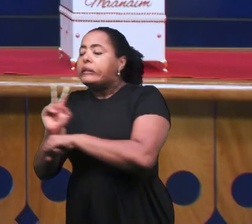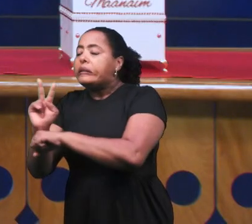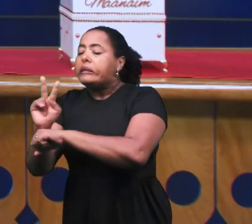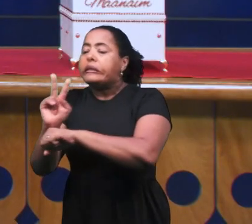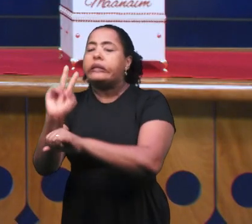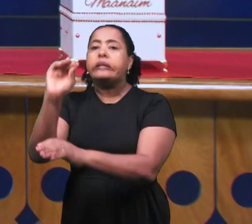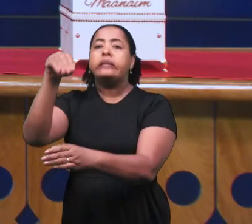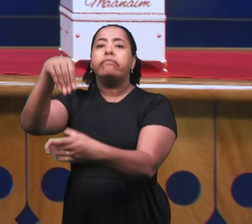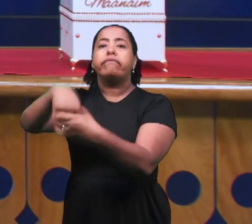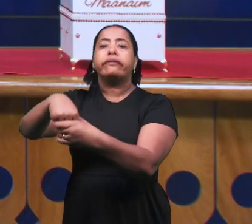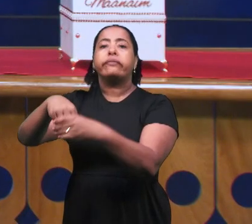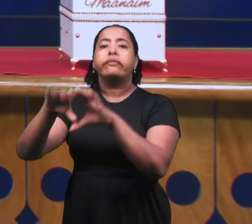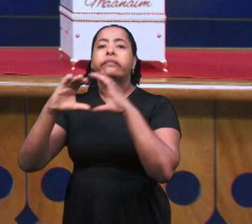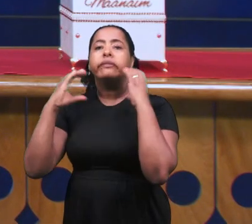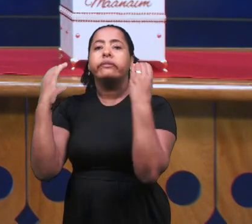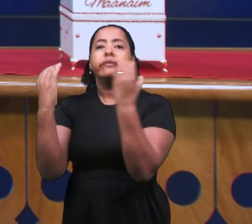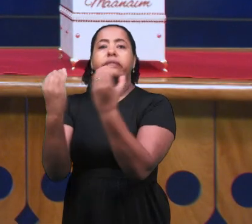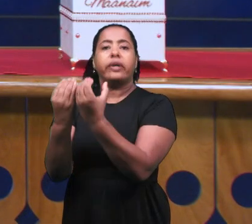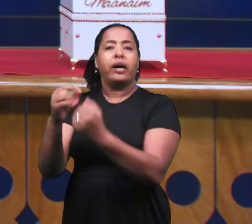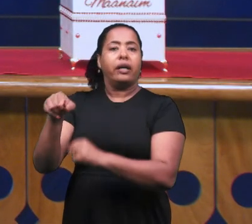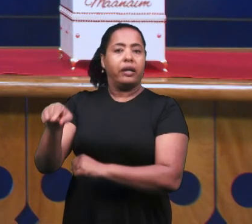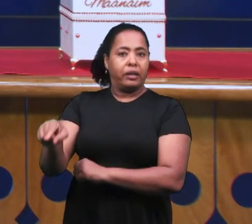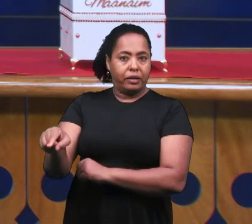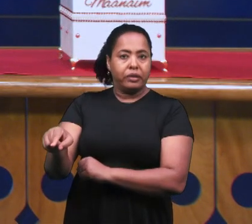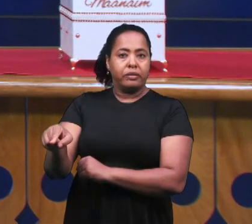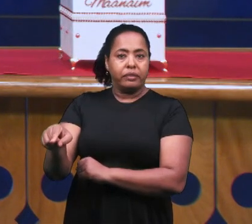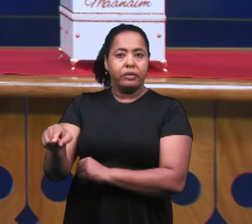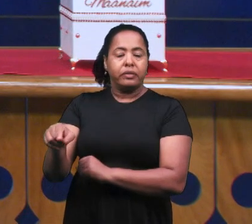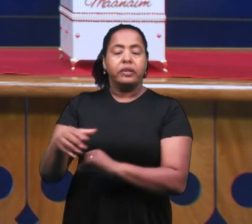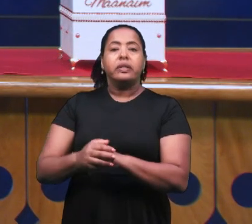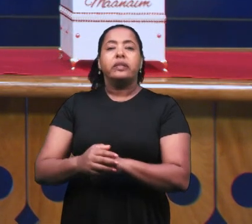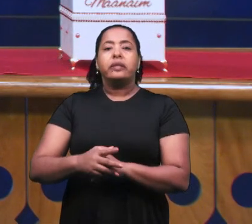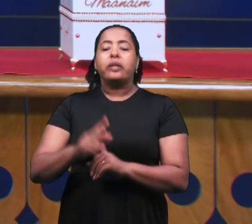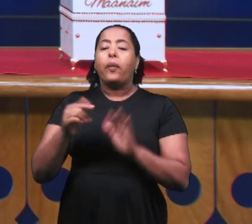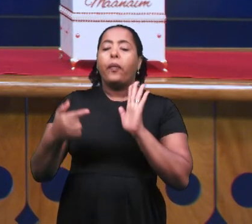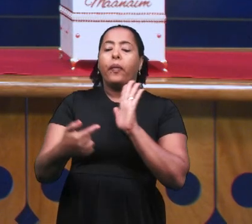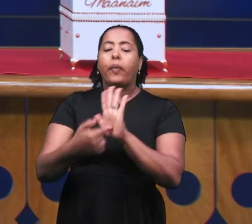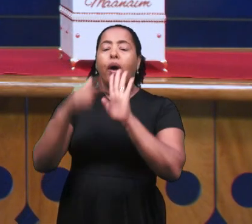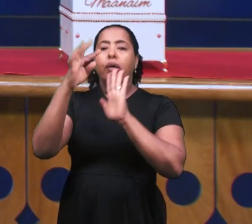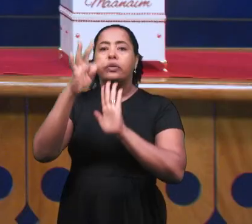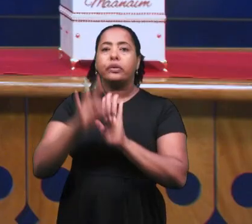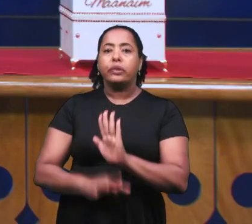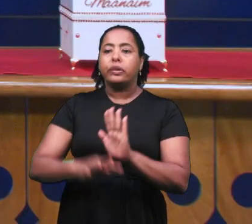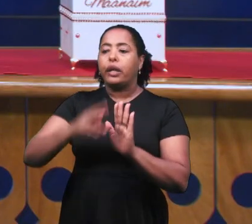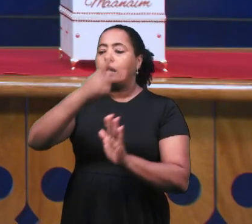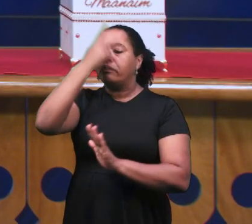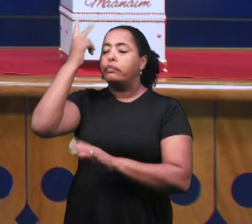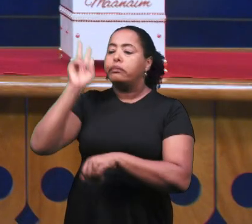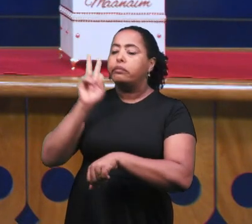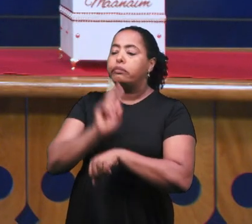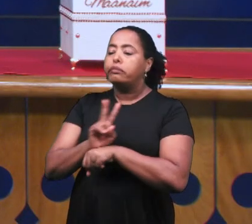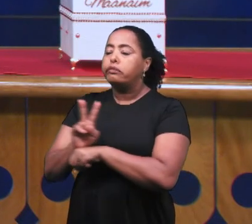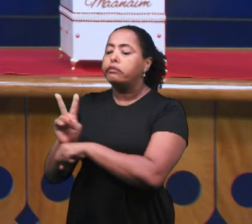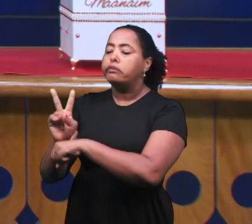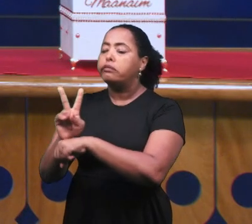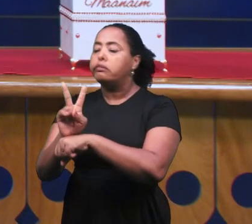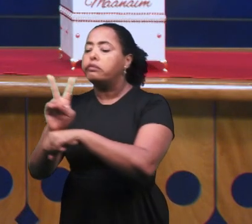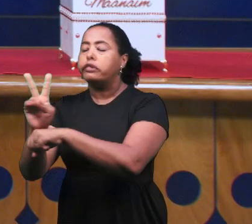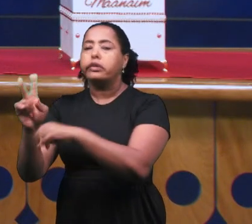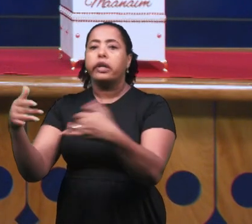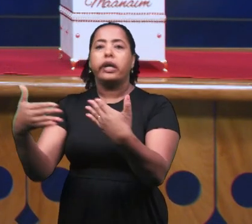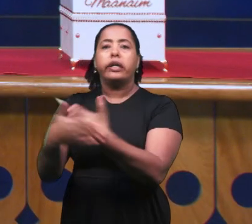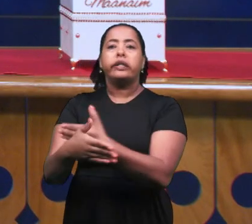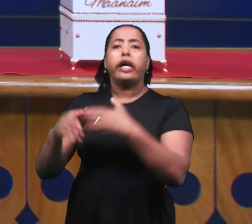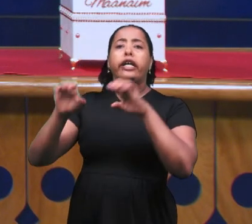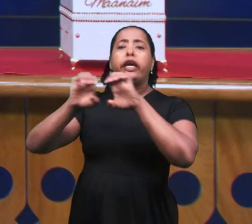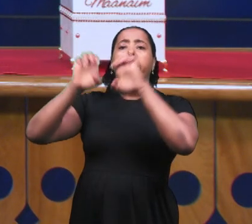comunidades. Então, assim, os guardas que rondavam pela cidade. A cidade, então, é essa estrutura